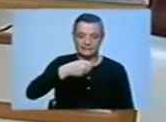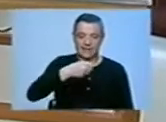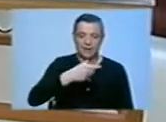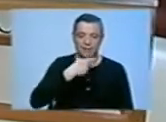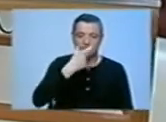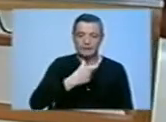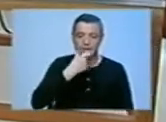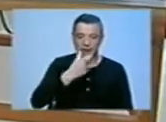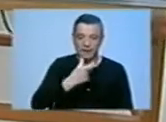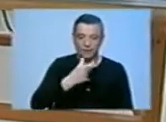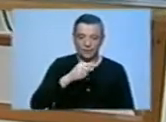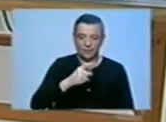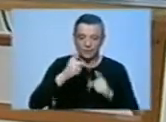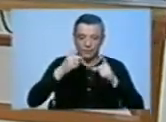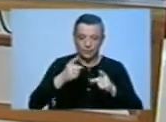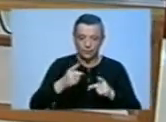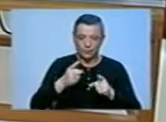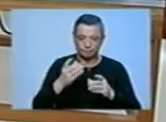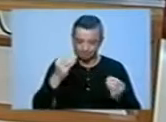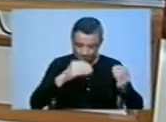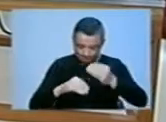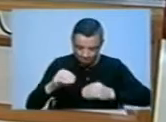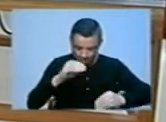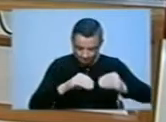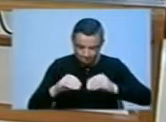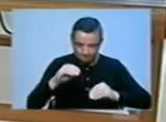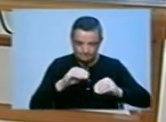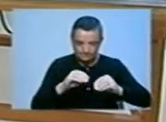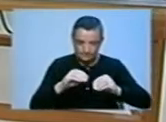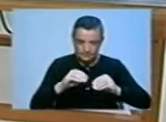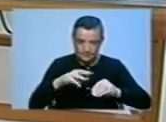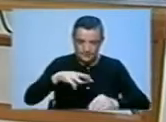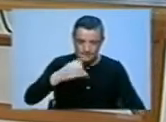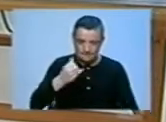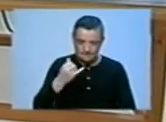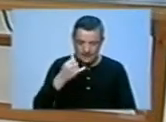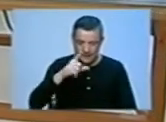para começar a inventar uma montagem dos nossos mil folhas